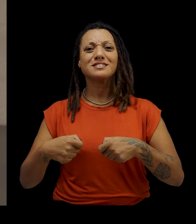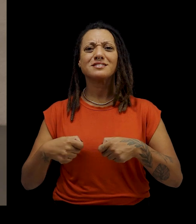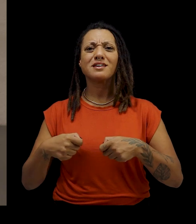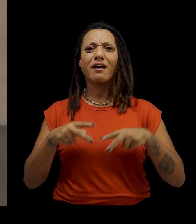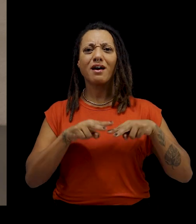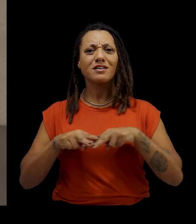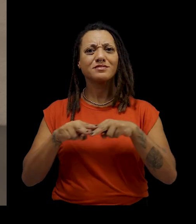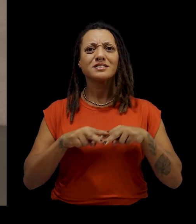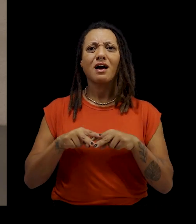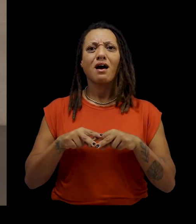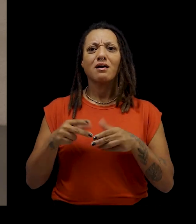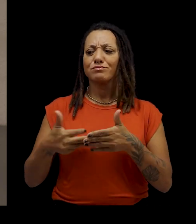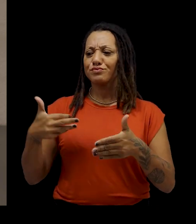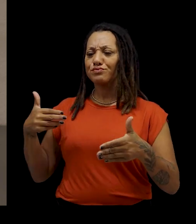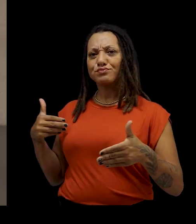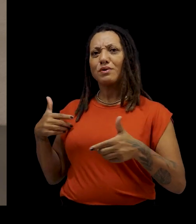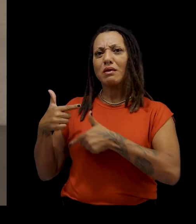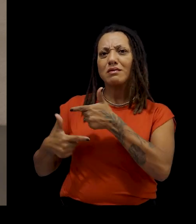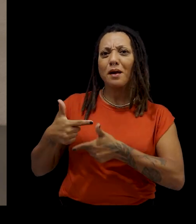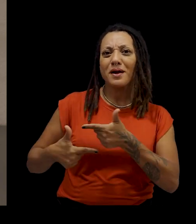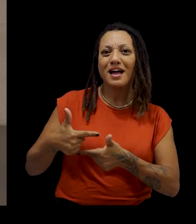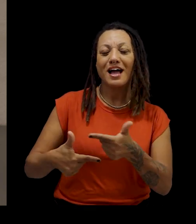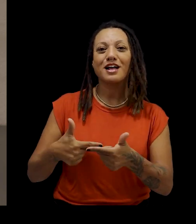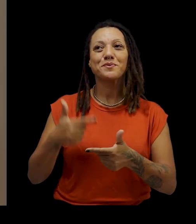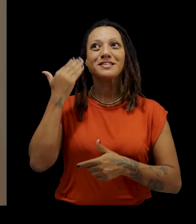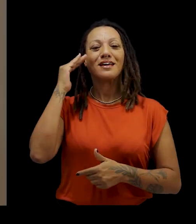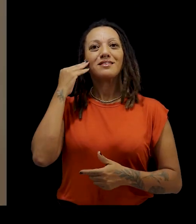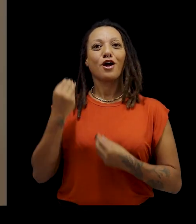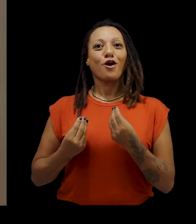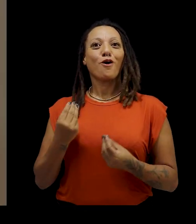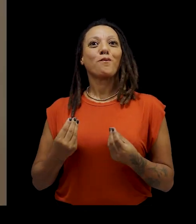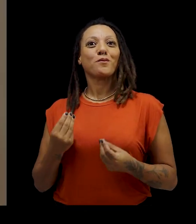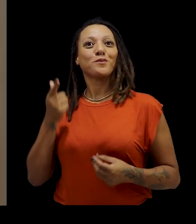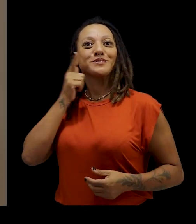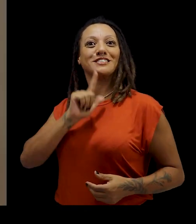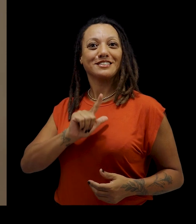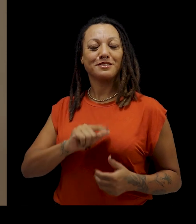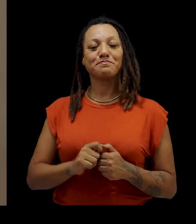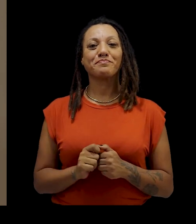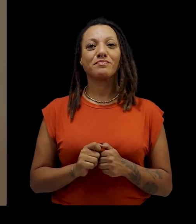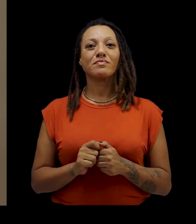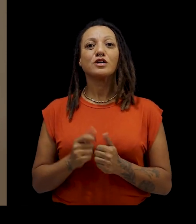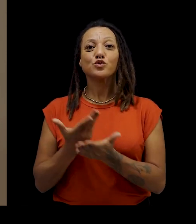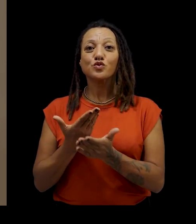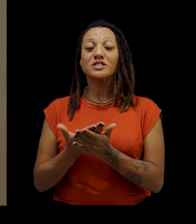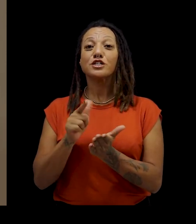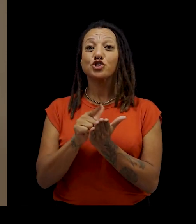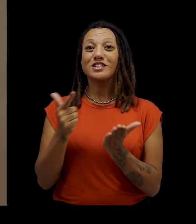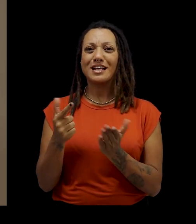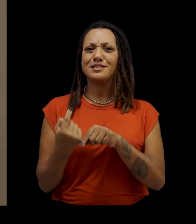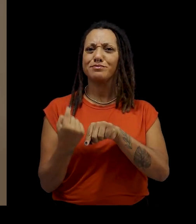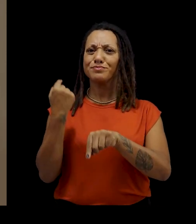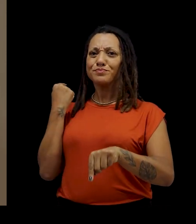meio que uma recapitulação, né, de todo o corpo de trabalho, entender onde isso me levou. Eu